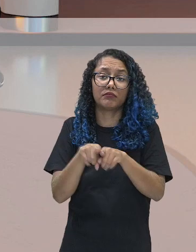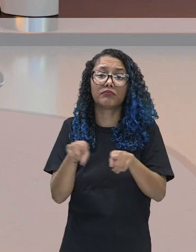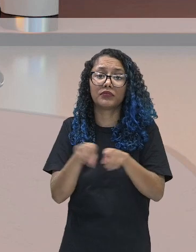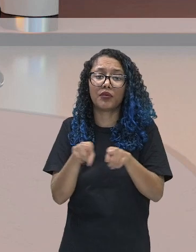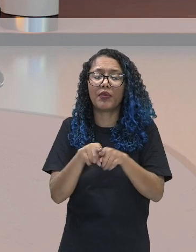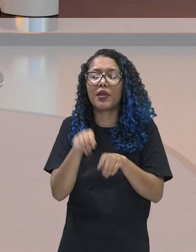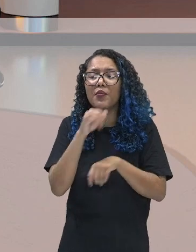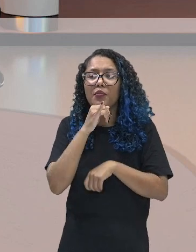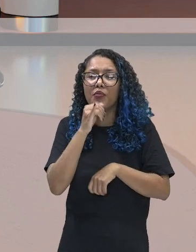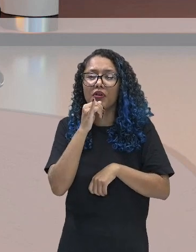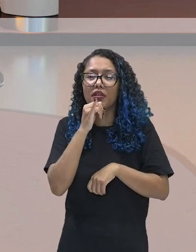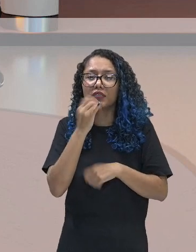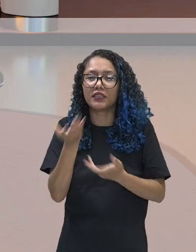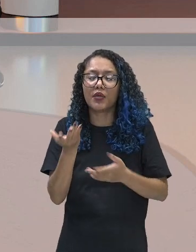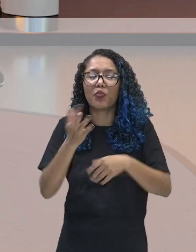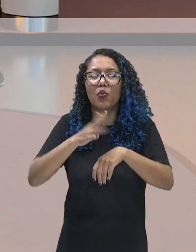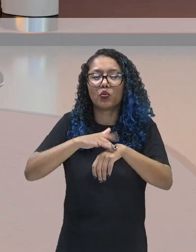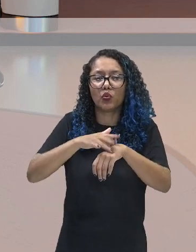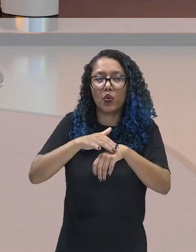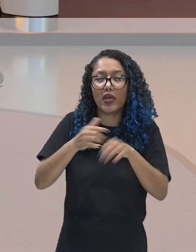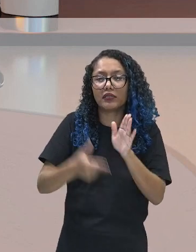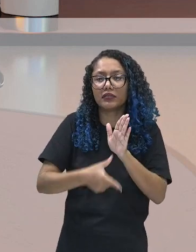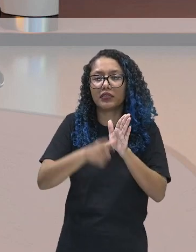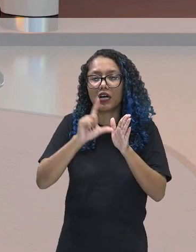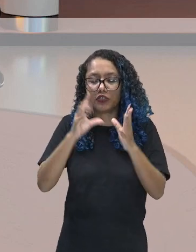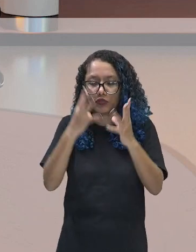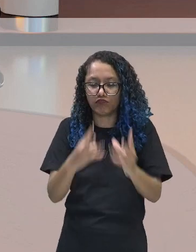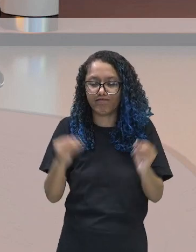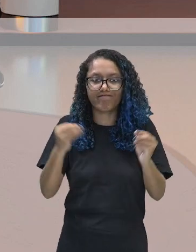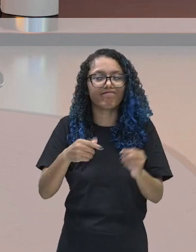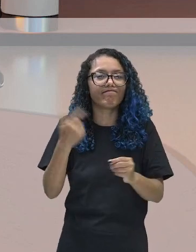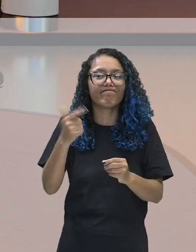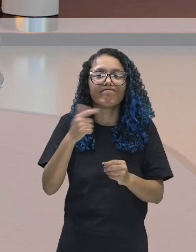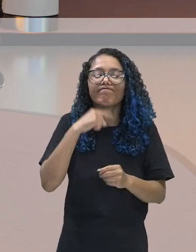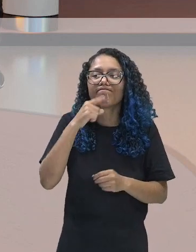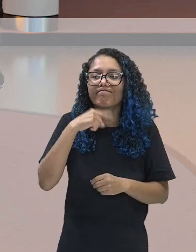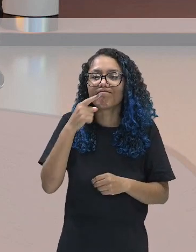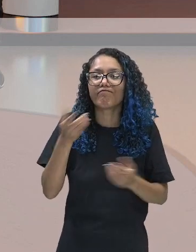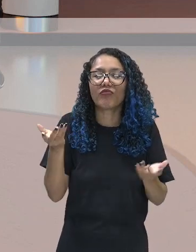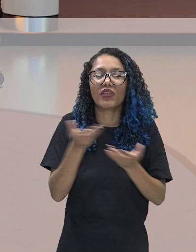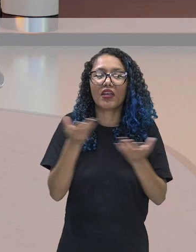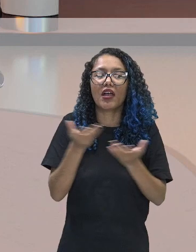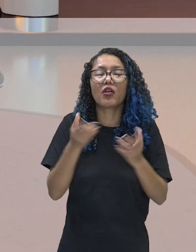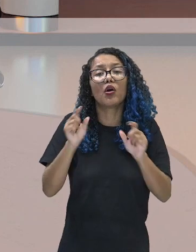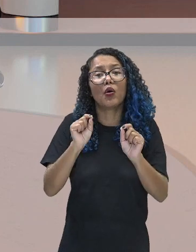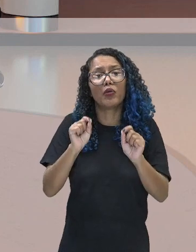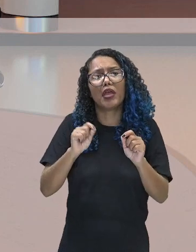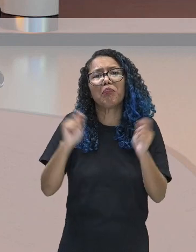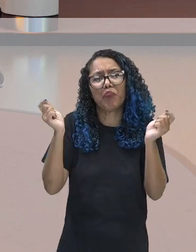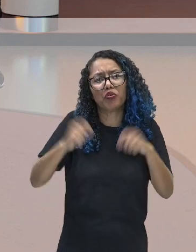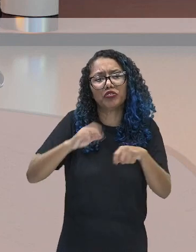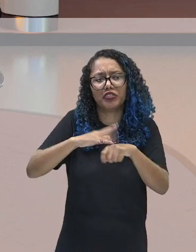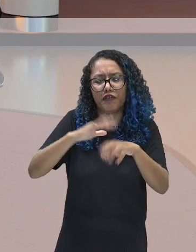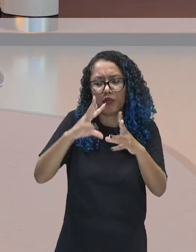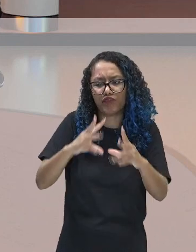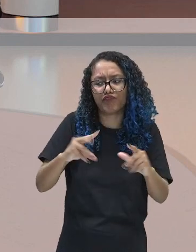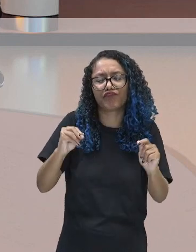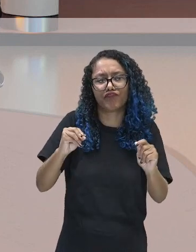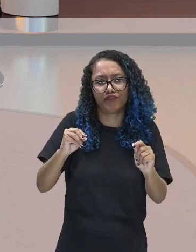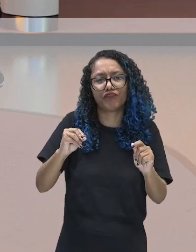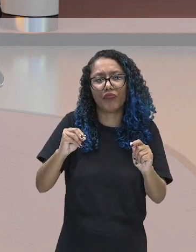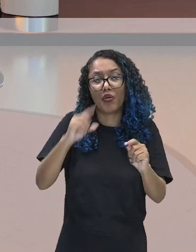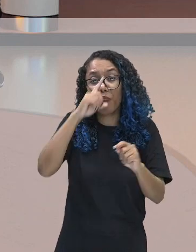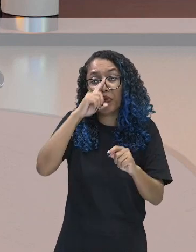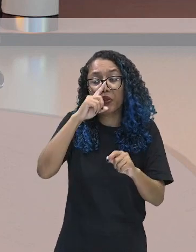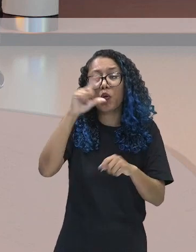por exemplo, doenças que outrora eram incuráveis, hoje cada vez menos elas são letais, por exemplo, e cada